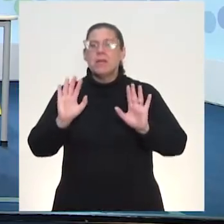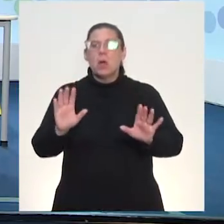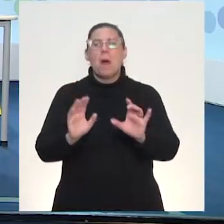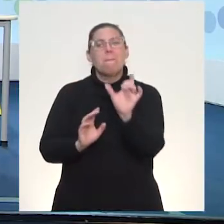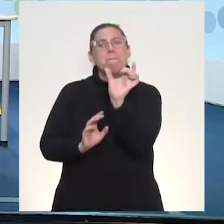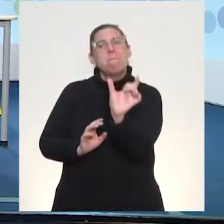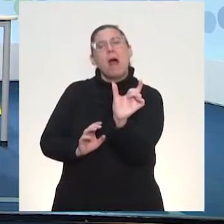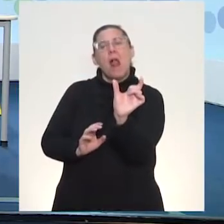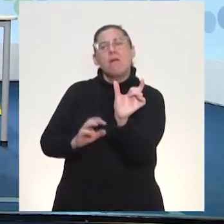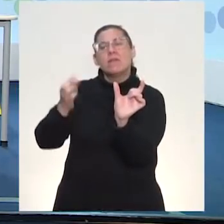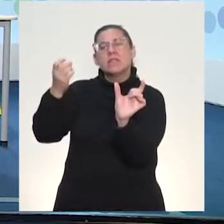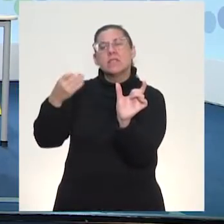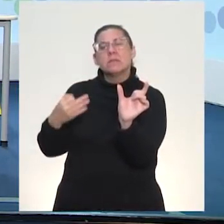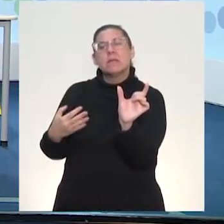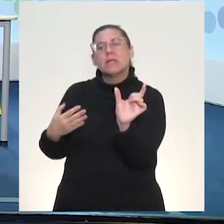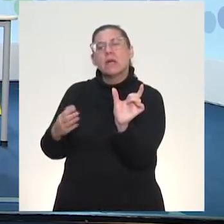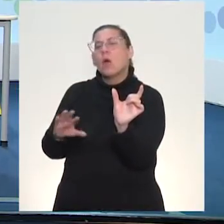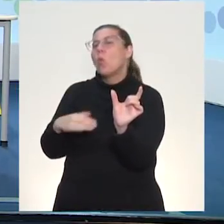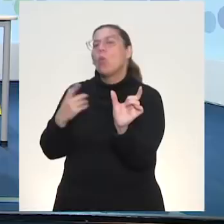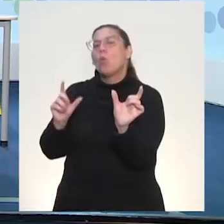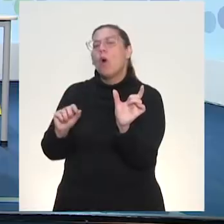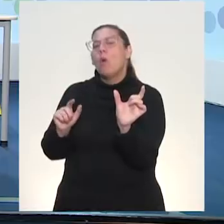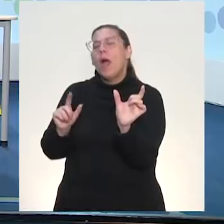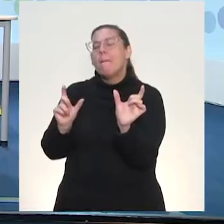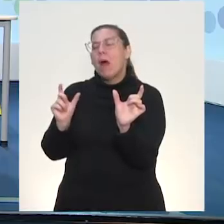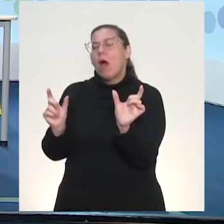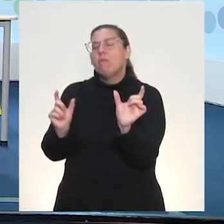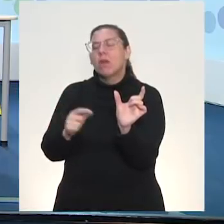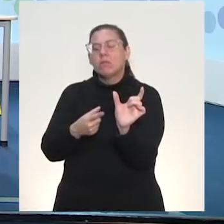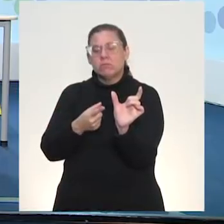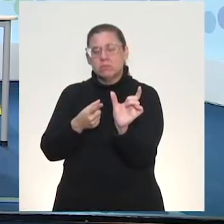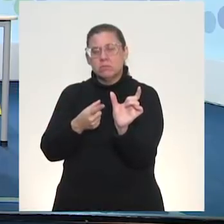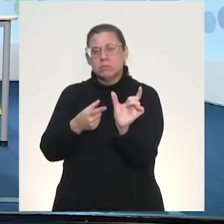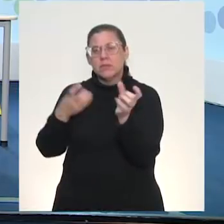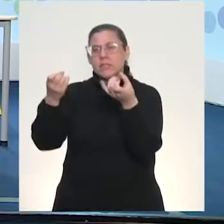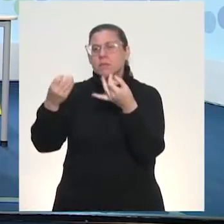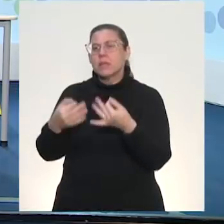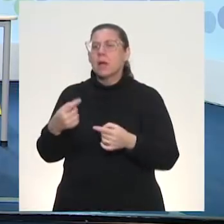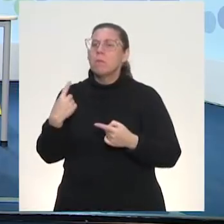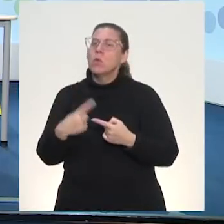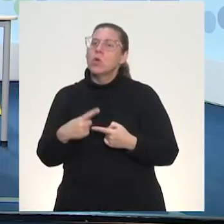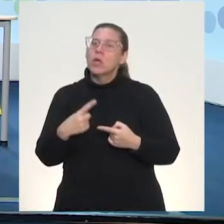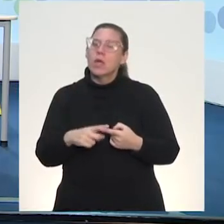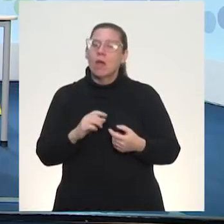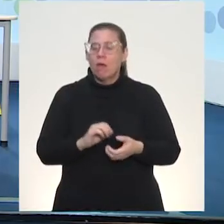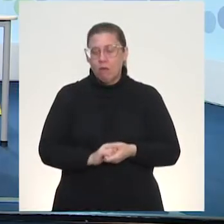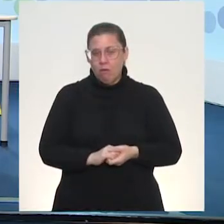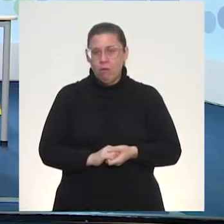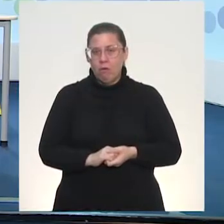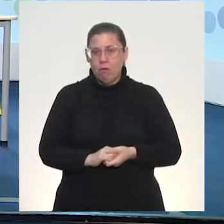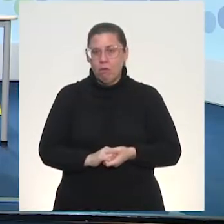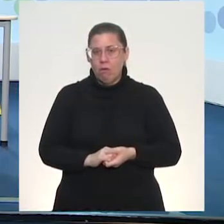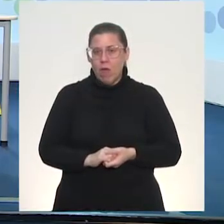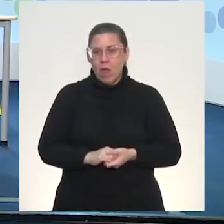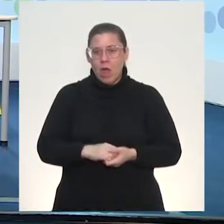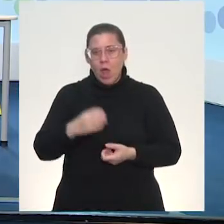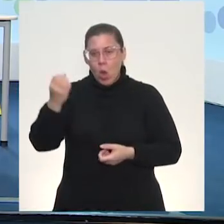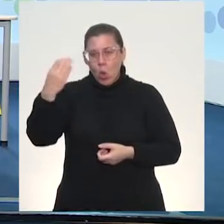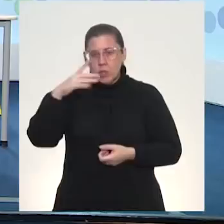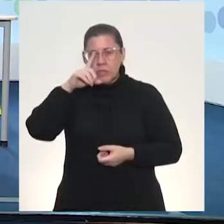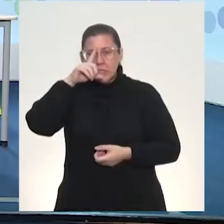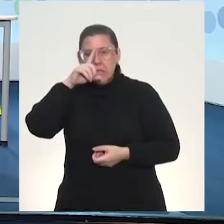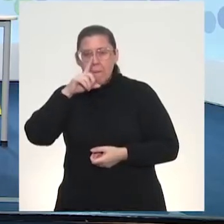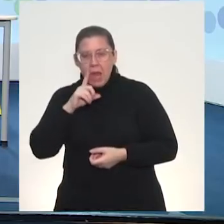que explica isso daí. Qual será a palavra, estudante, que explica por que próximo à lâmpada incandescente